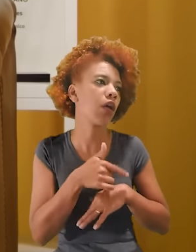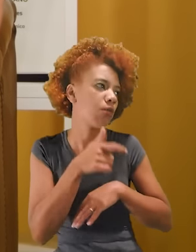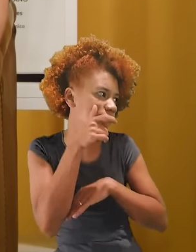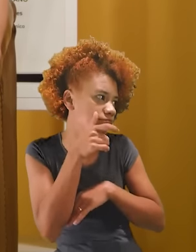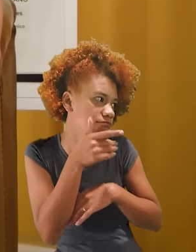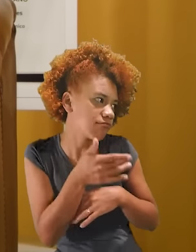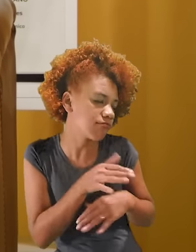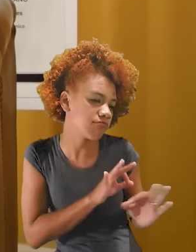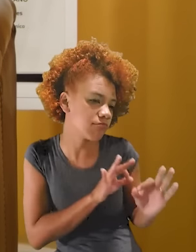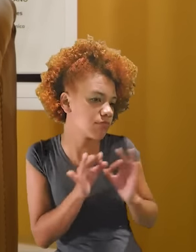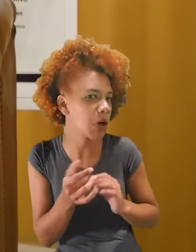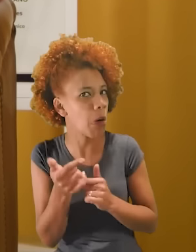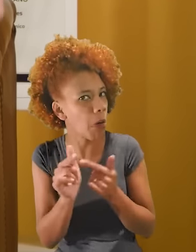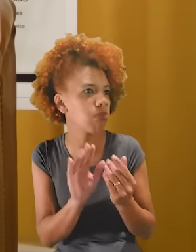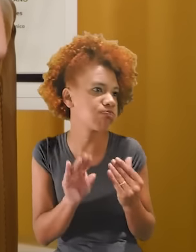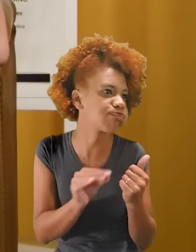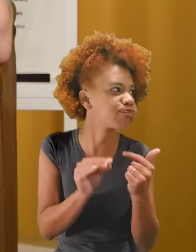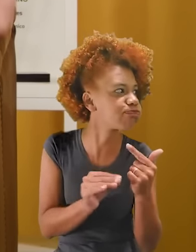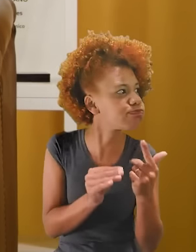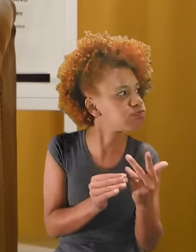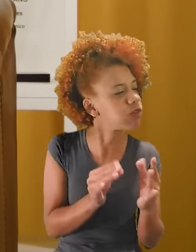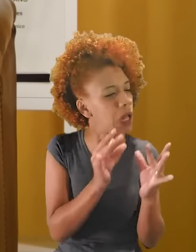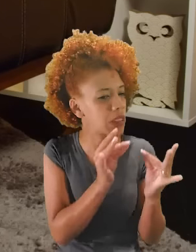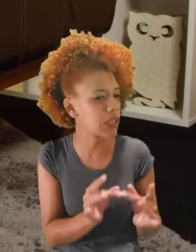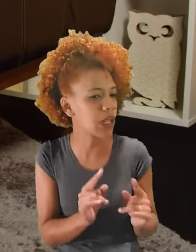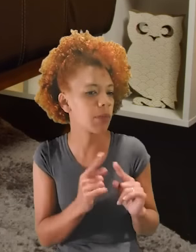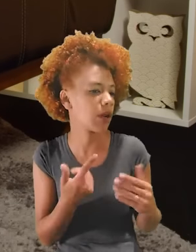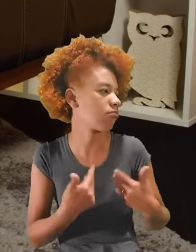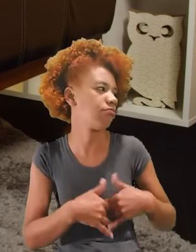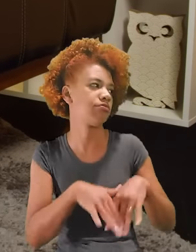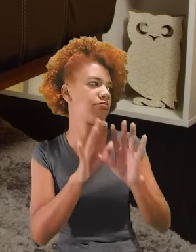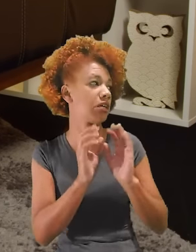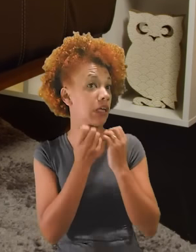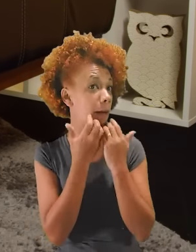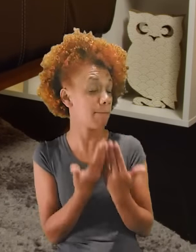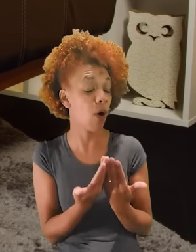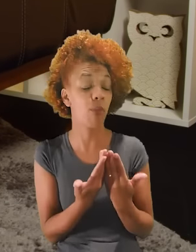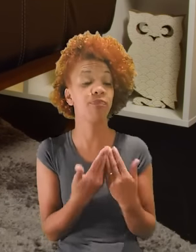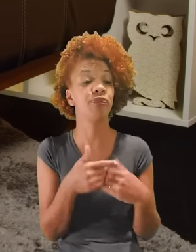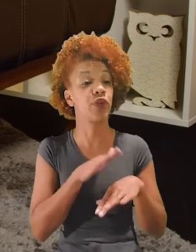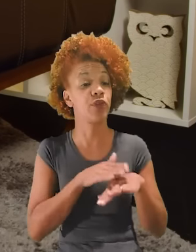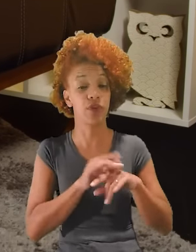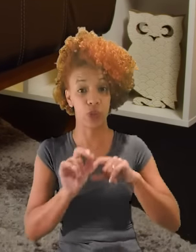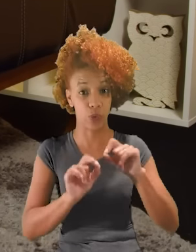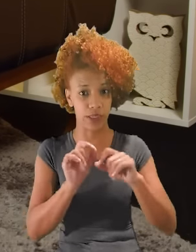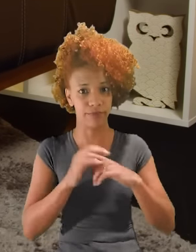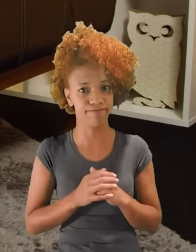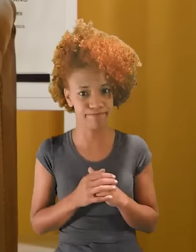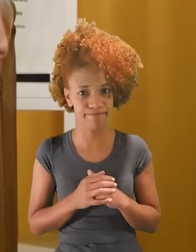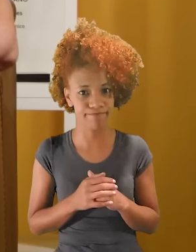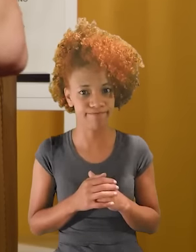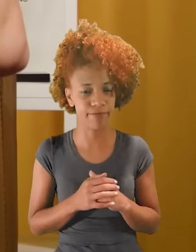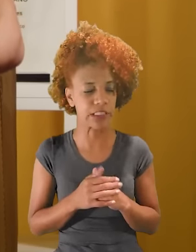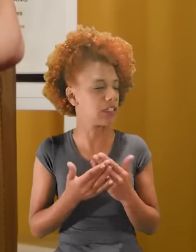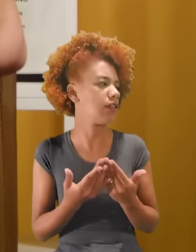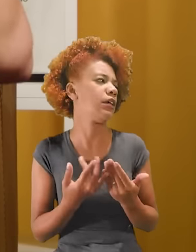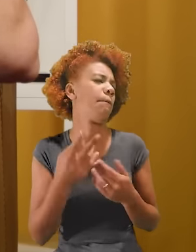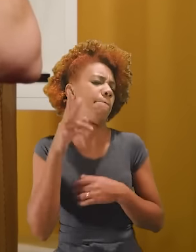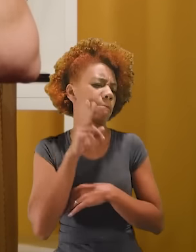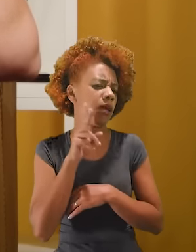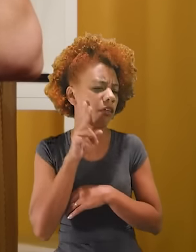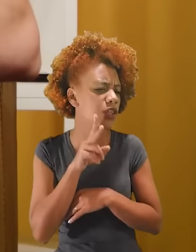mais observando. E aí eu entro com uma coisa ou outra, né? Porque você tá... Claro, claro. Se eu deixar, você vai e é muito bom. Eu vou fazer o seguinte. Cara,